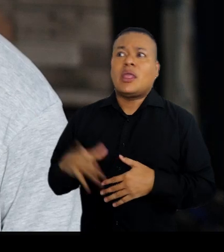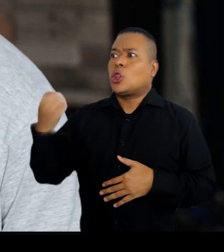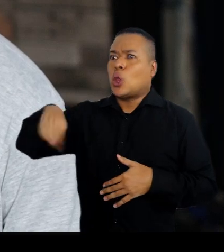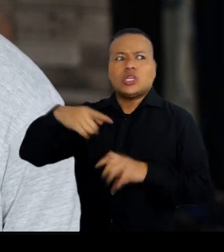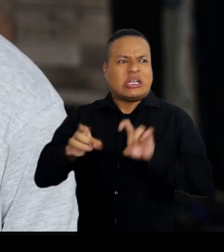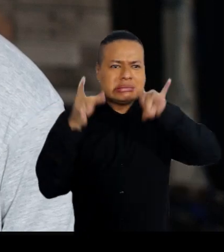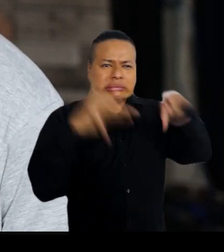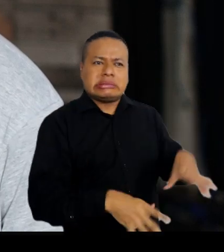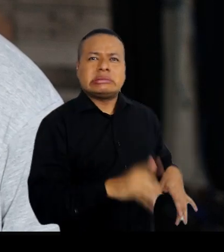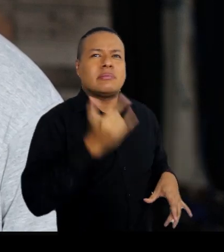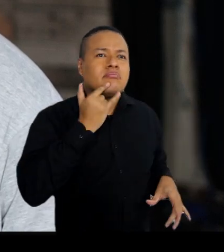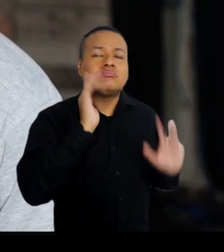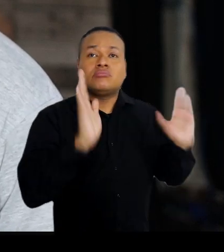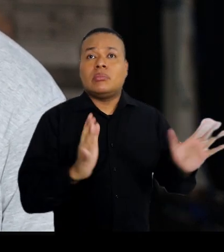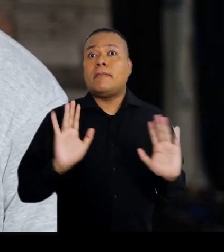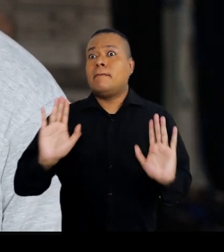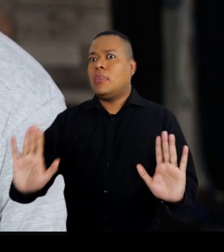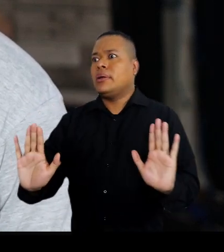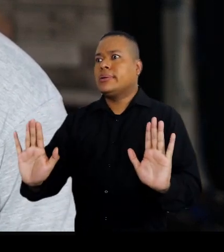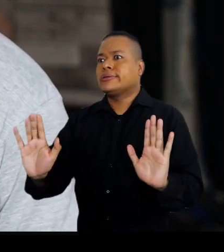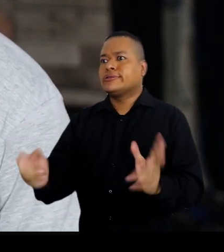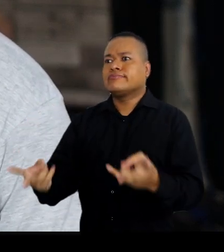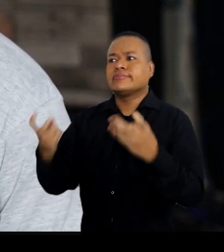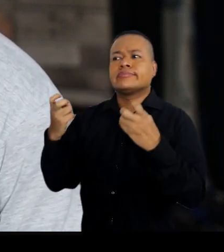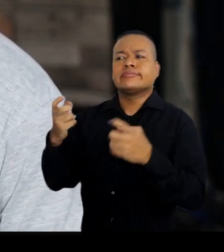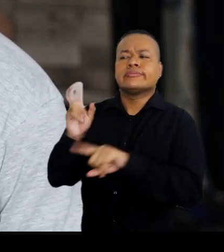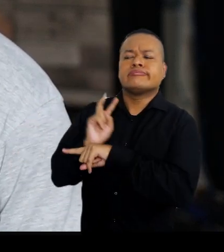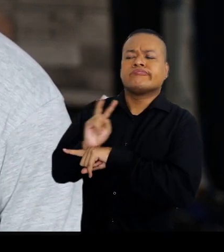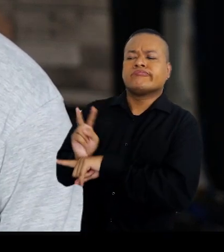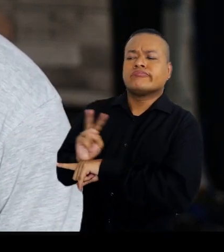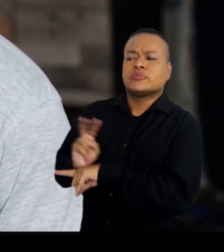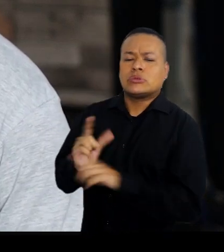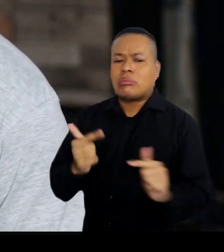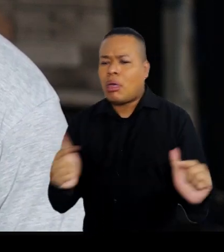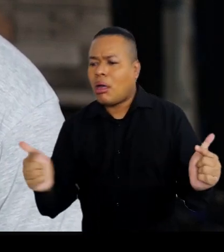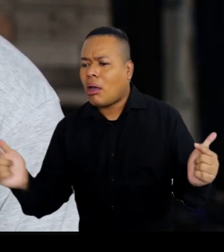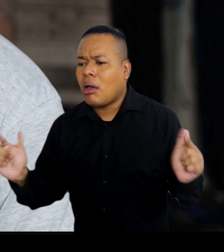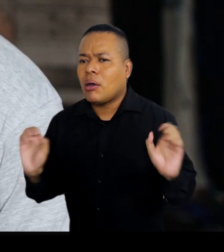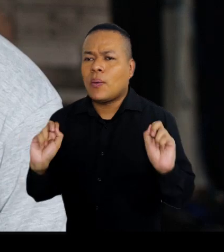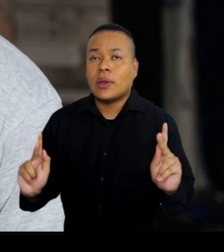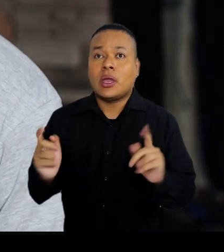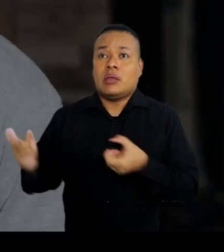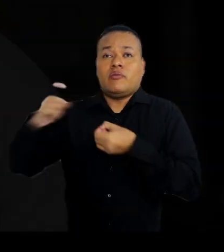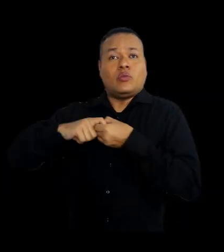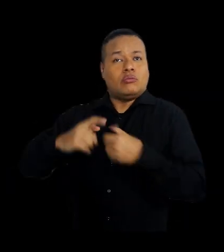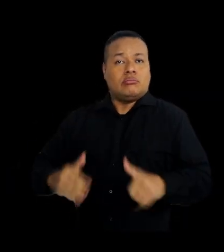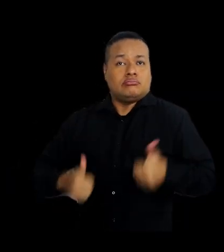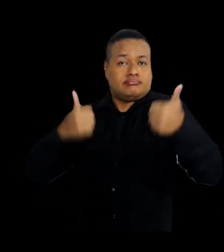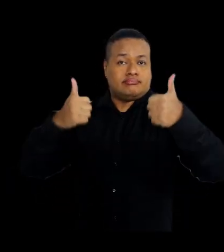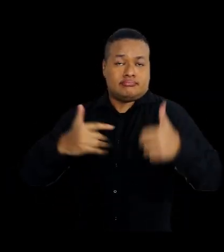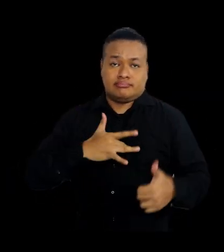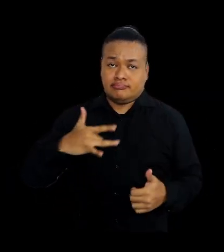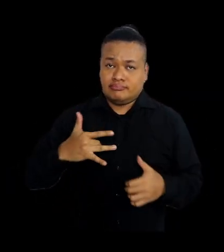todas as bebidas lá, eu e minha irmã. Aí foi quando a gente monitorou, viu que não tinha mais nada, ele deu a recuperada.